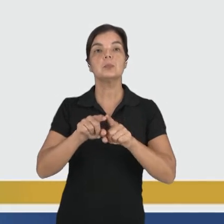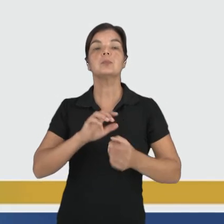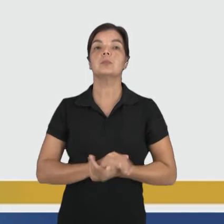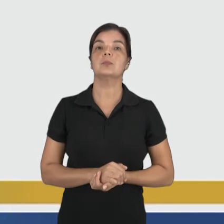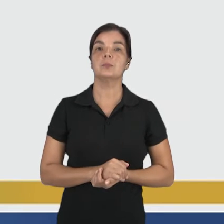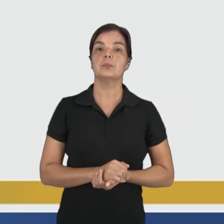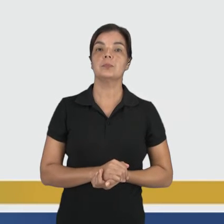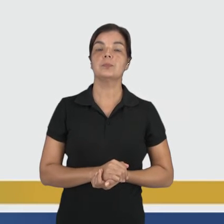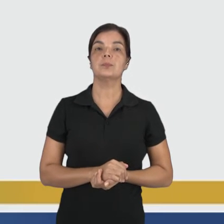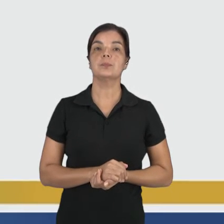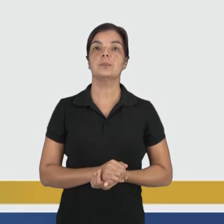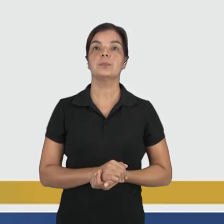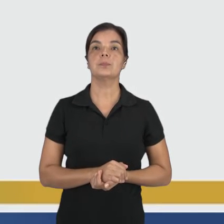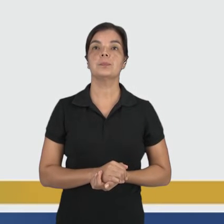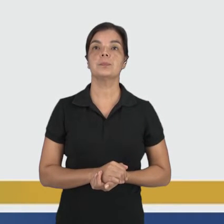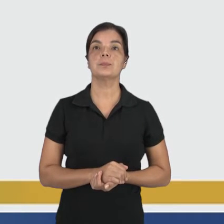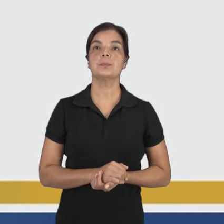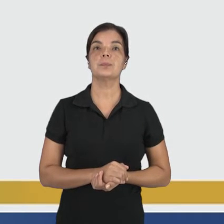da face.